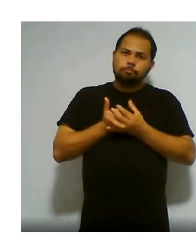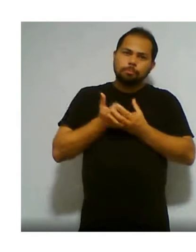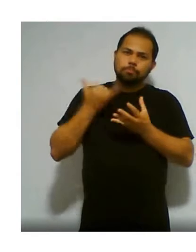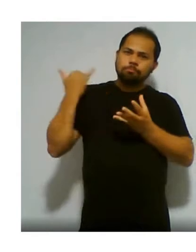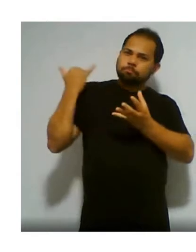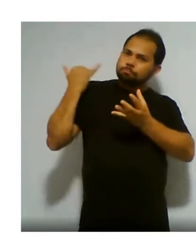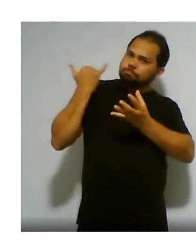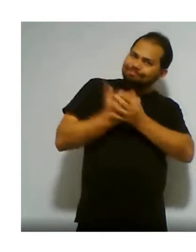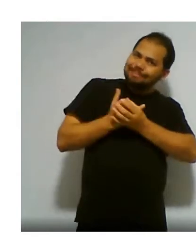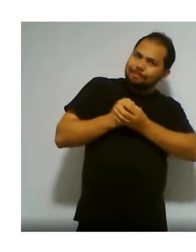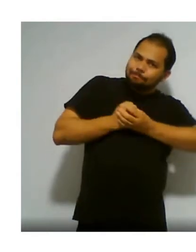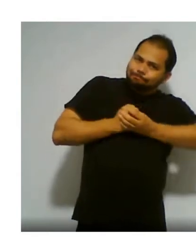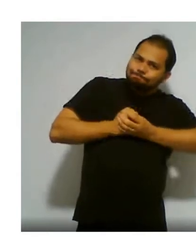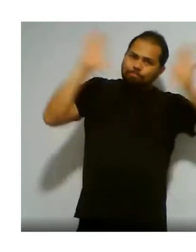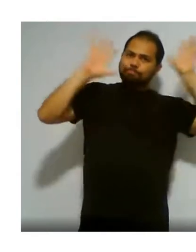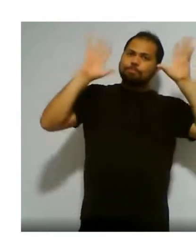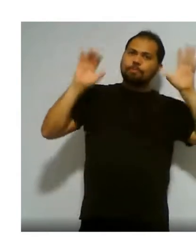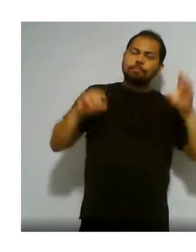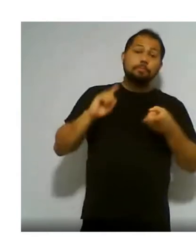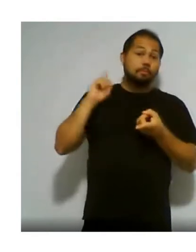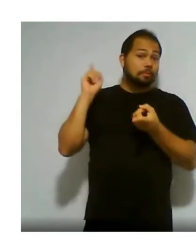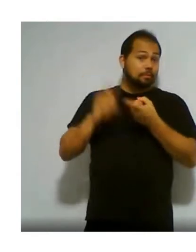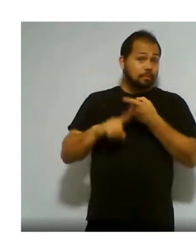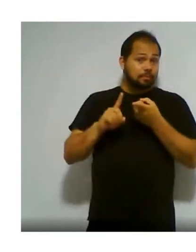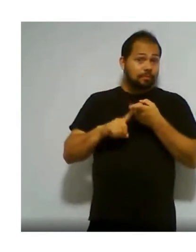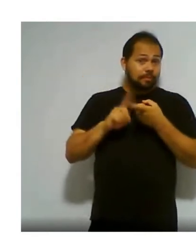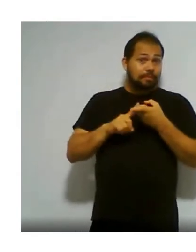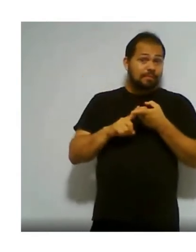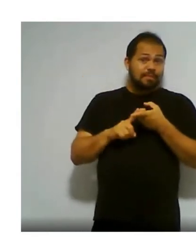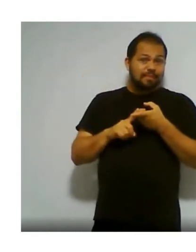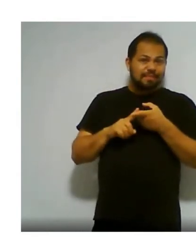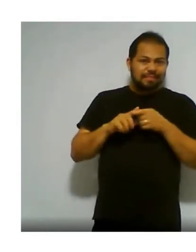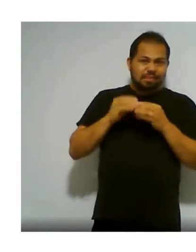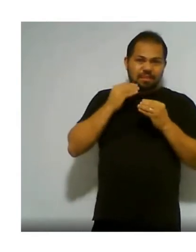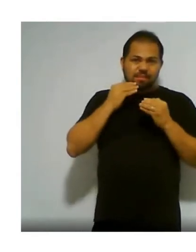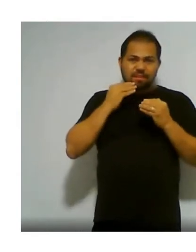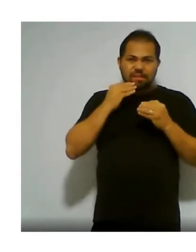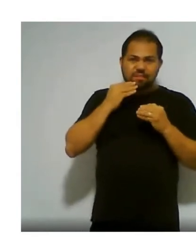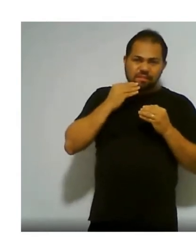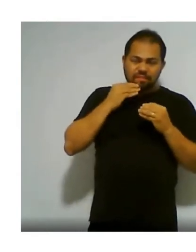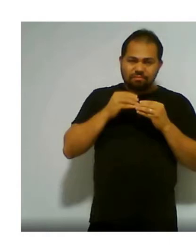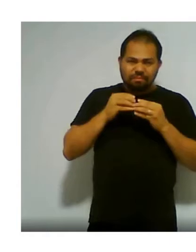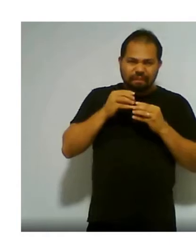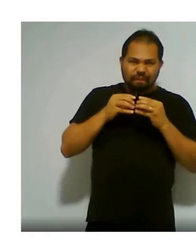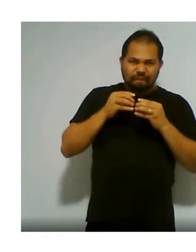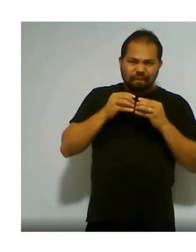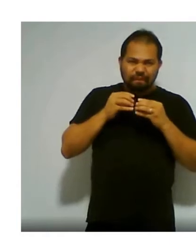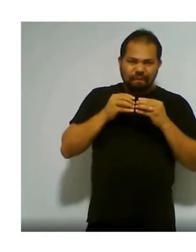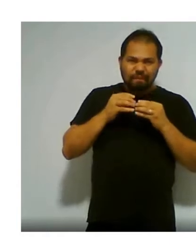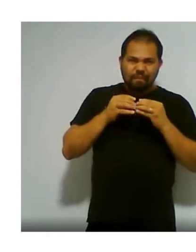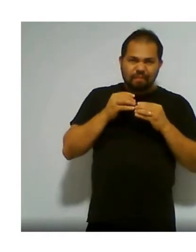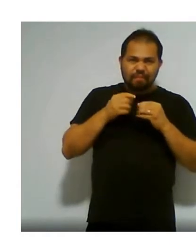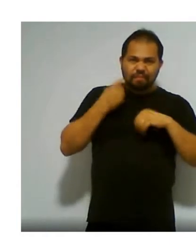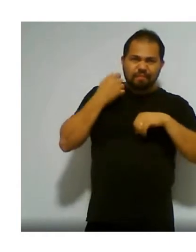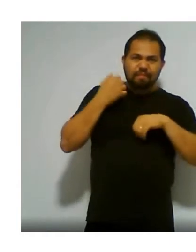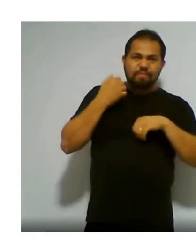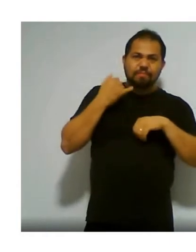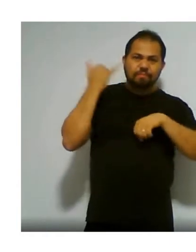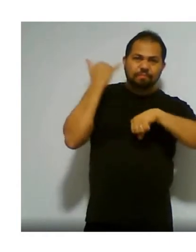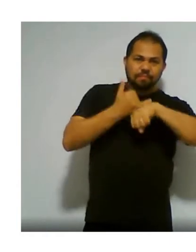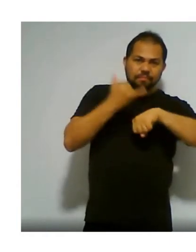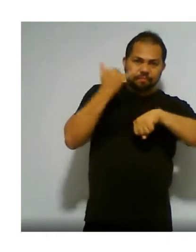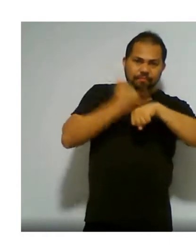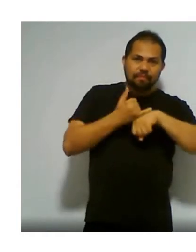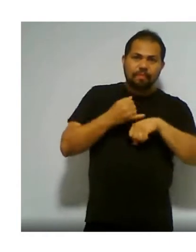curto-circuito. Além disso, ela vai oxidar. O que é oxidar? Ela vai enferrujar tudo que for metálico na sua placa-mãe ou no seu dispositivo eletrônico. Então